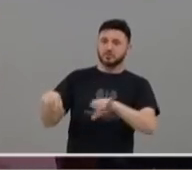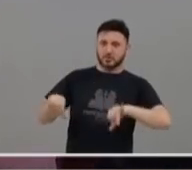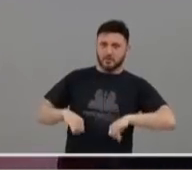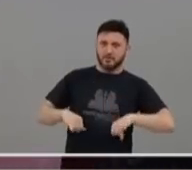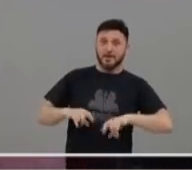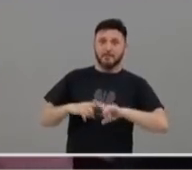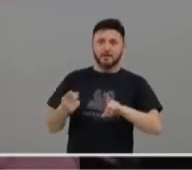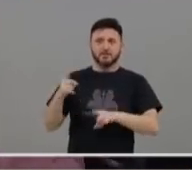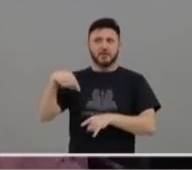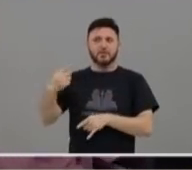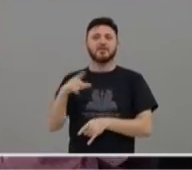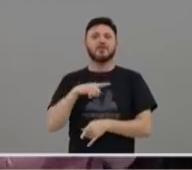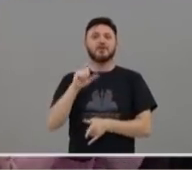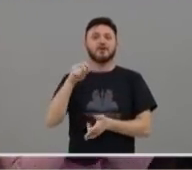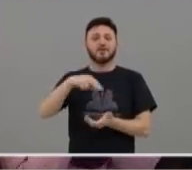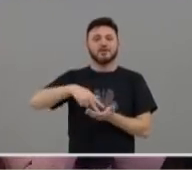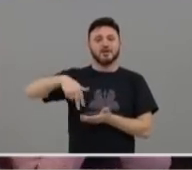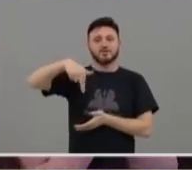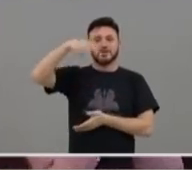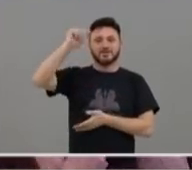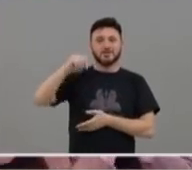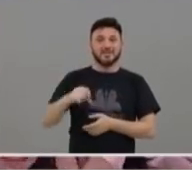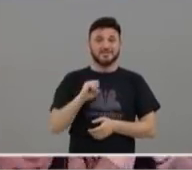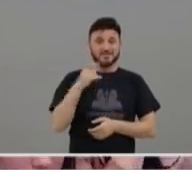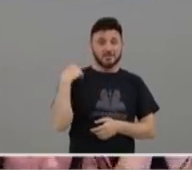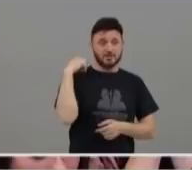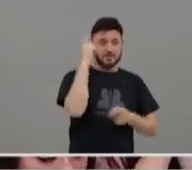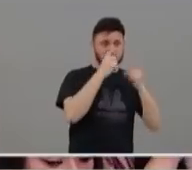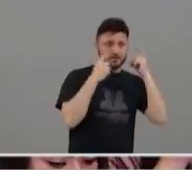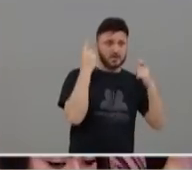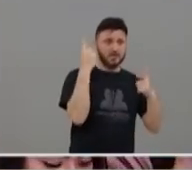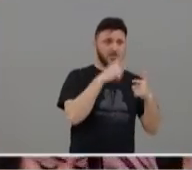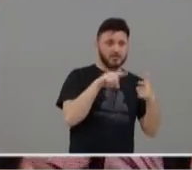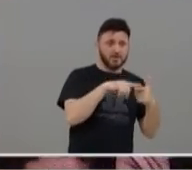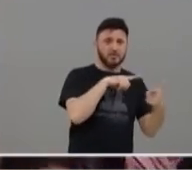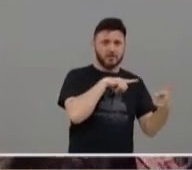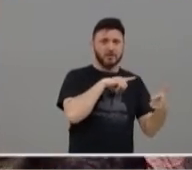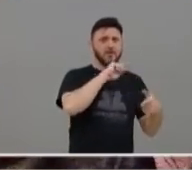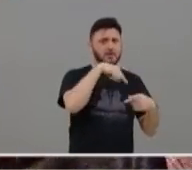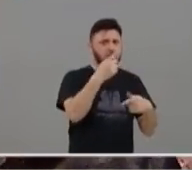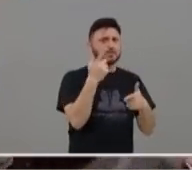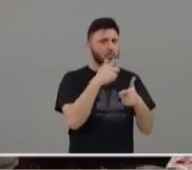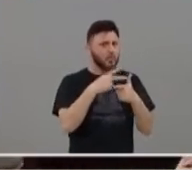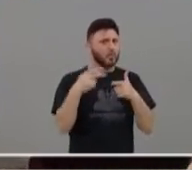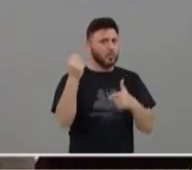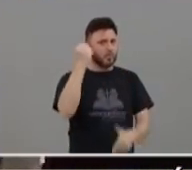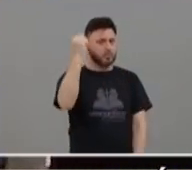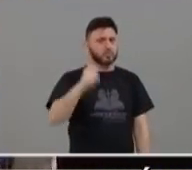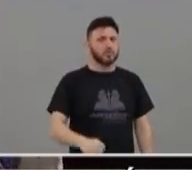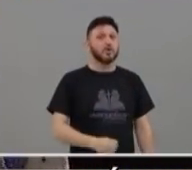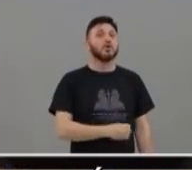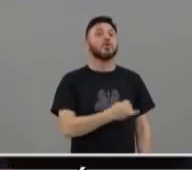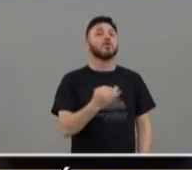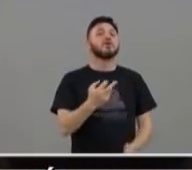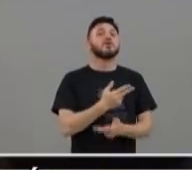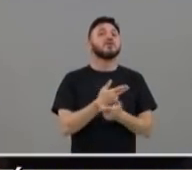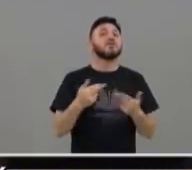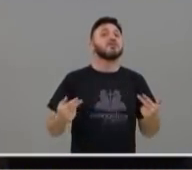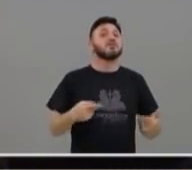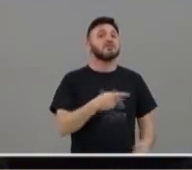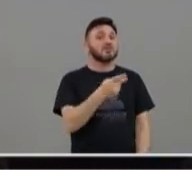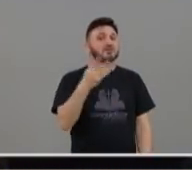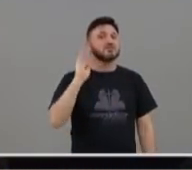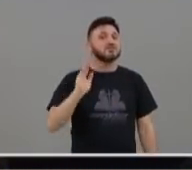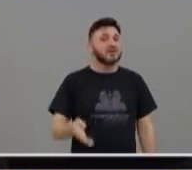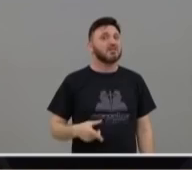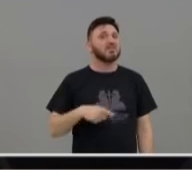o sentido concreto daquilo que nós estamos vivenciando. Quantas cruzes você já enfrentou, criatura amada?